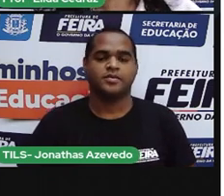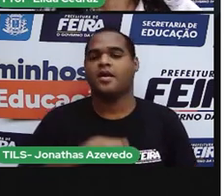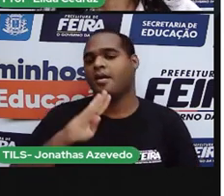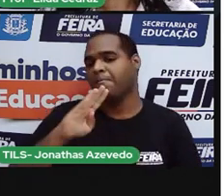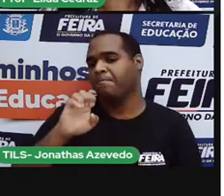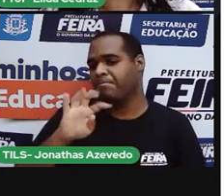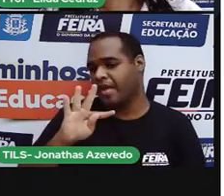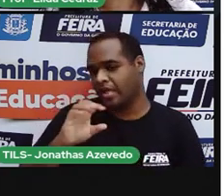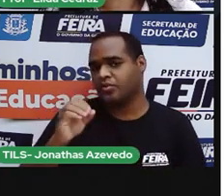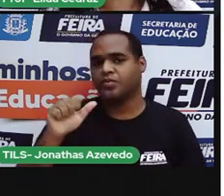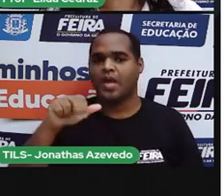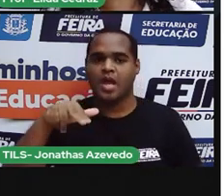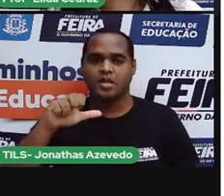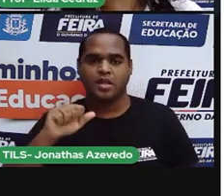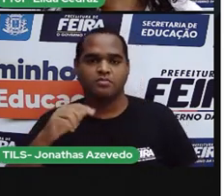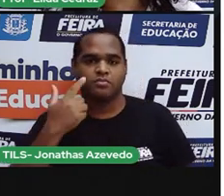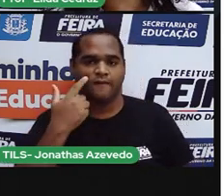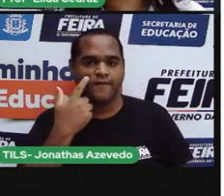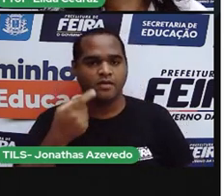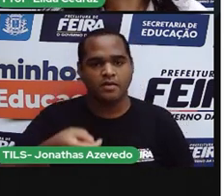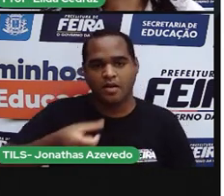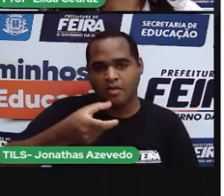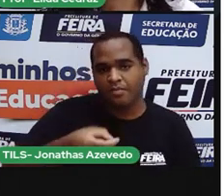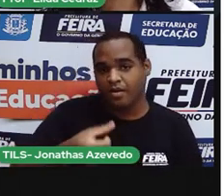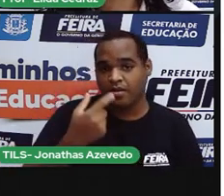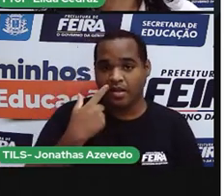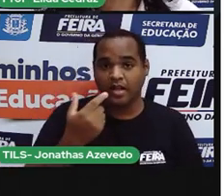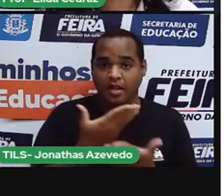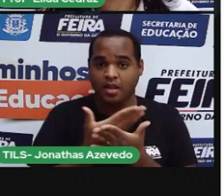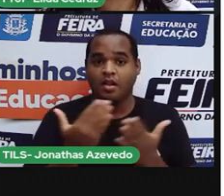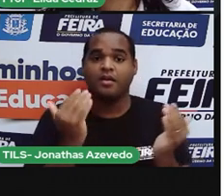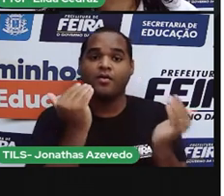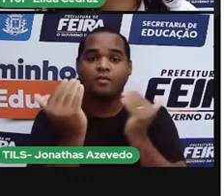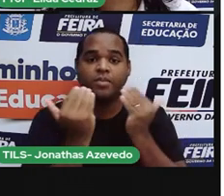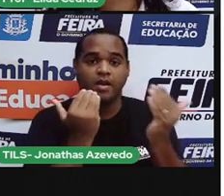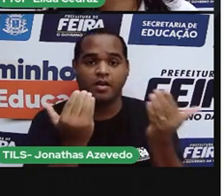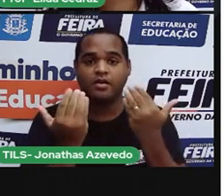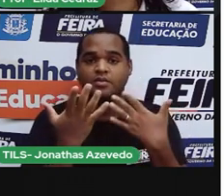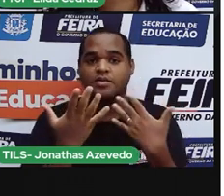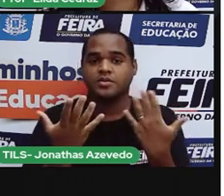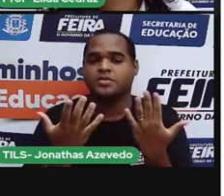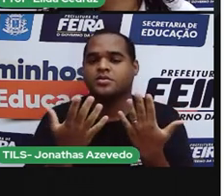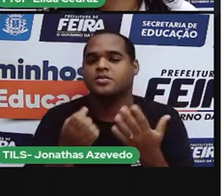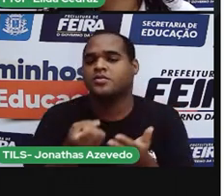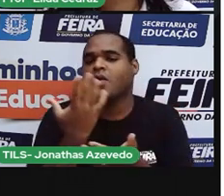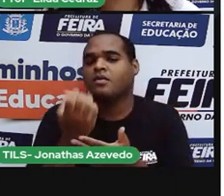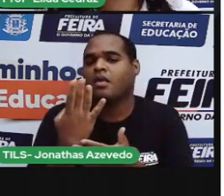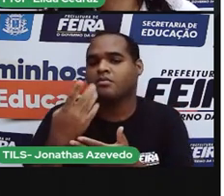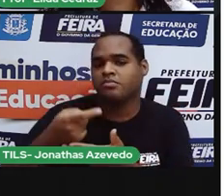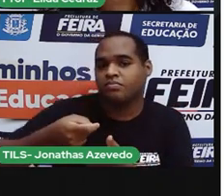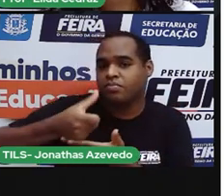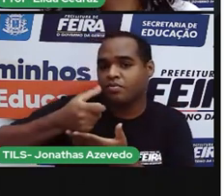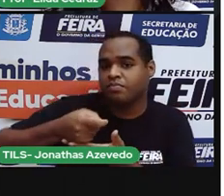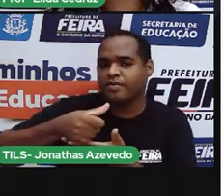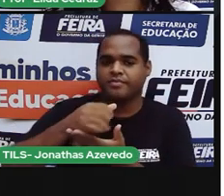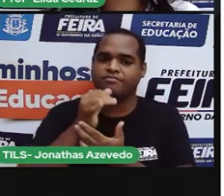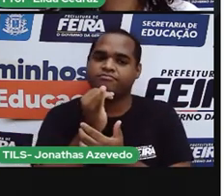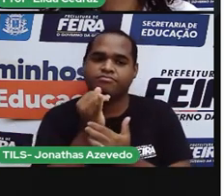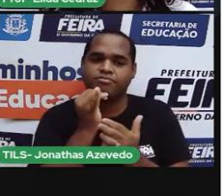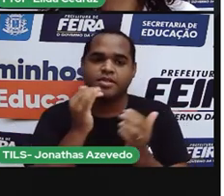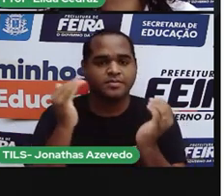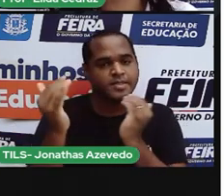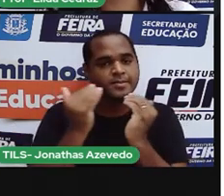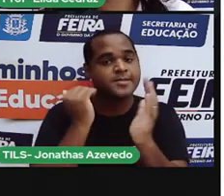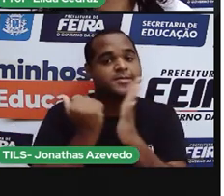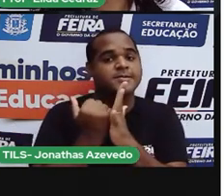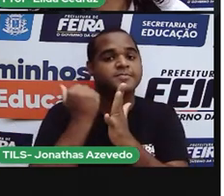Beto e Ana colecionam bolinhas de gude e eles queriam comparar a quantidade de bolinhas para saber quem tinha